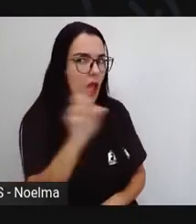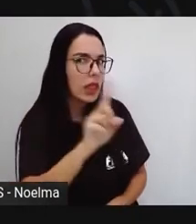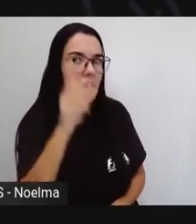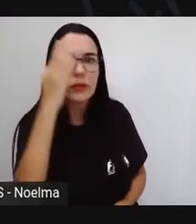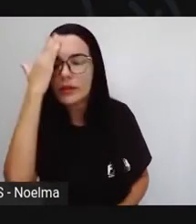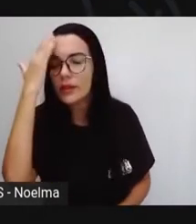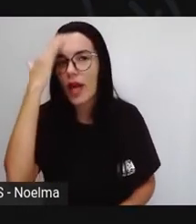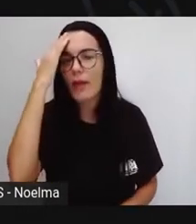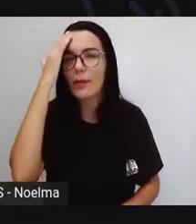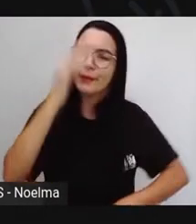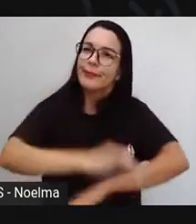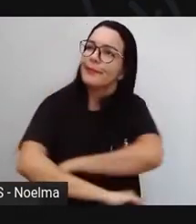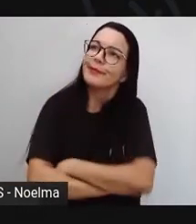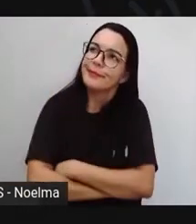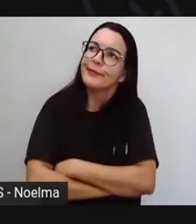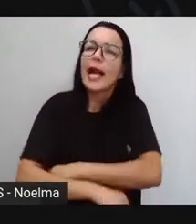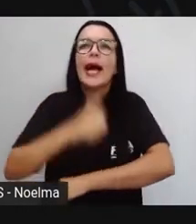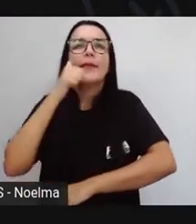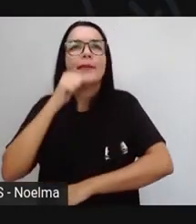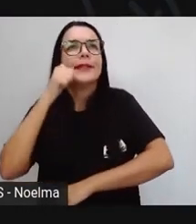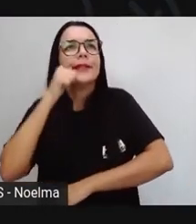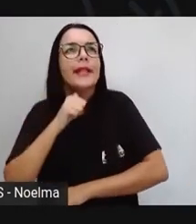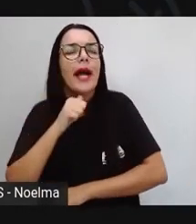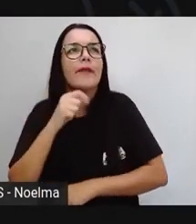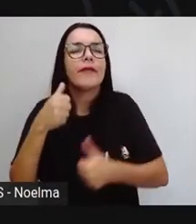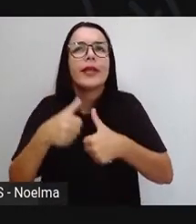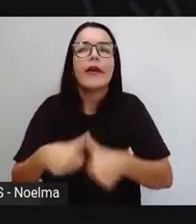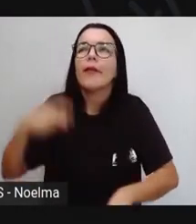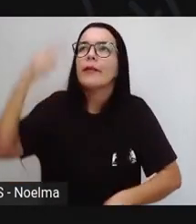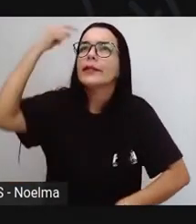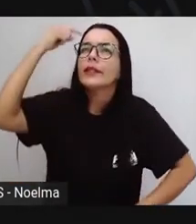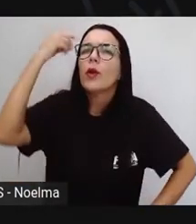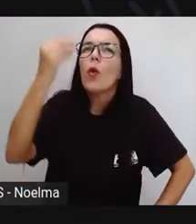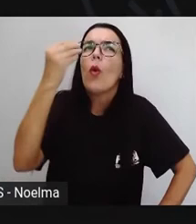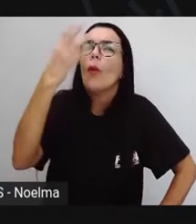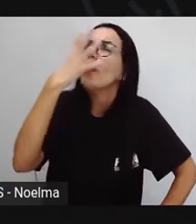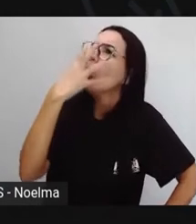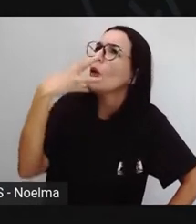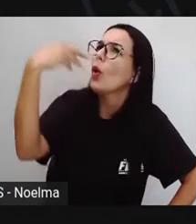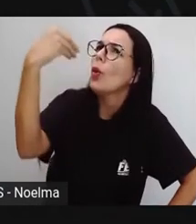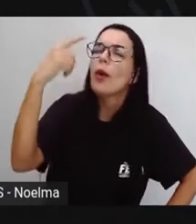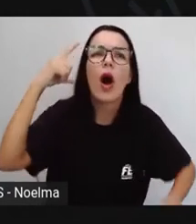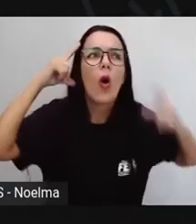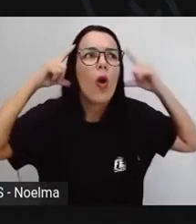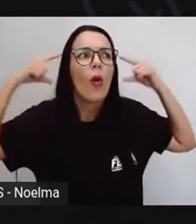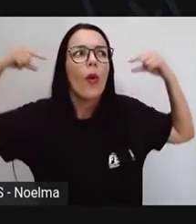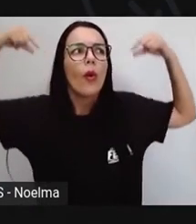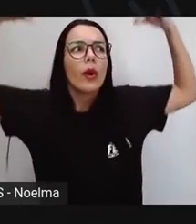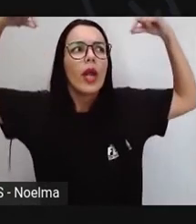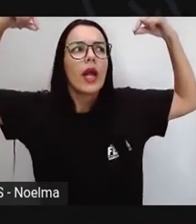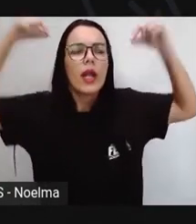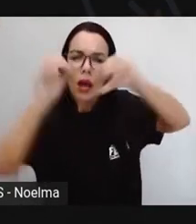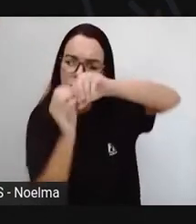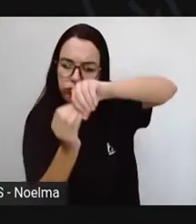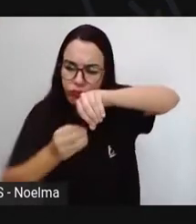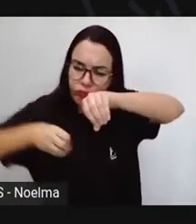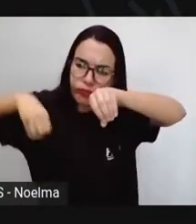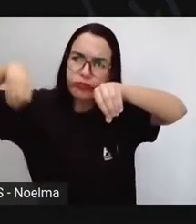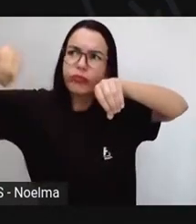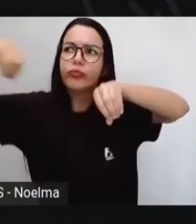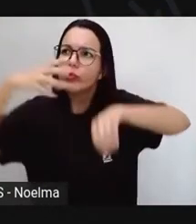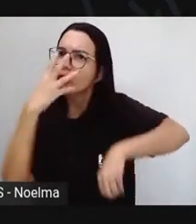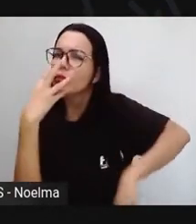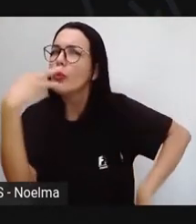ficava imaginando o tal lobo. As orelhas, a boca enorme, o rabo comprido do